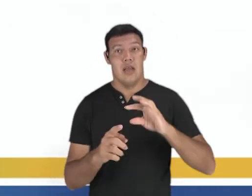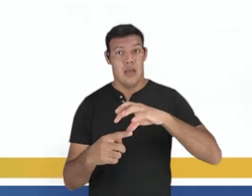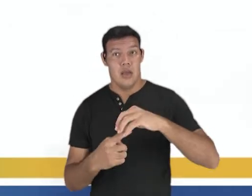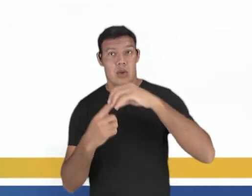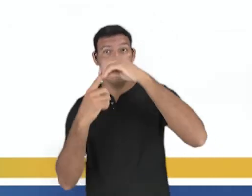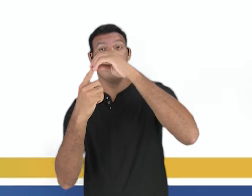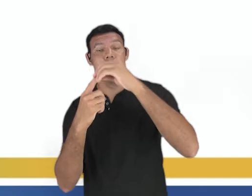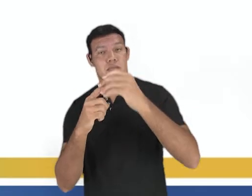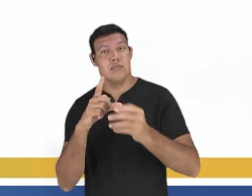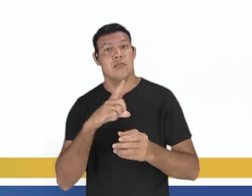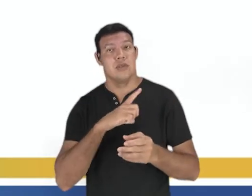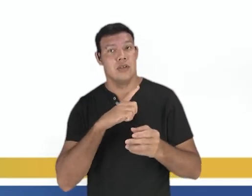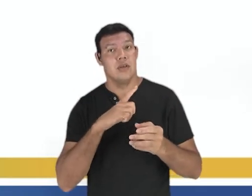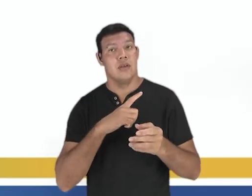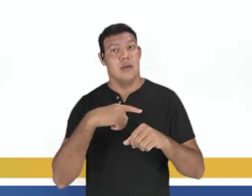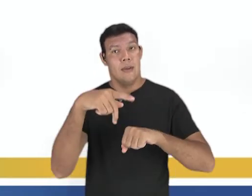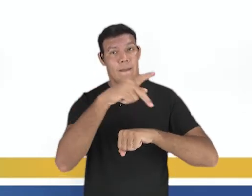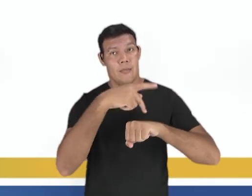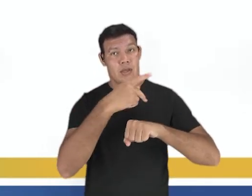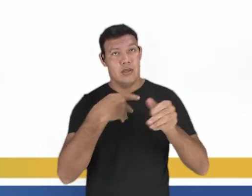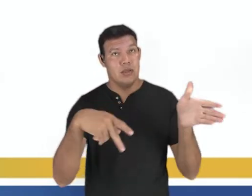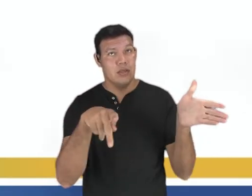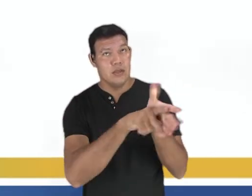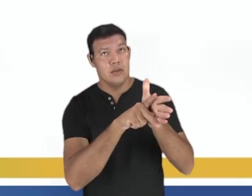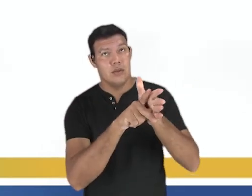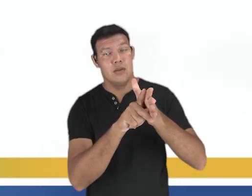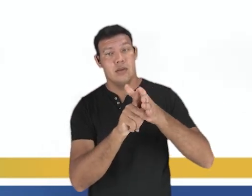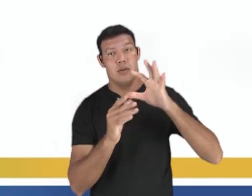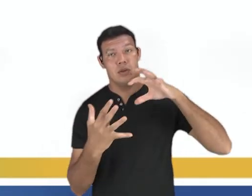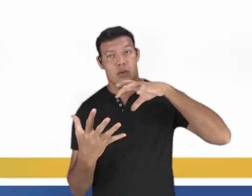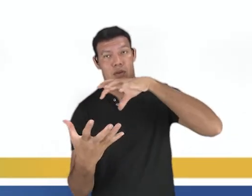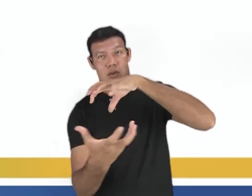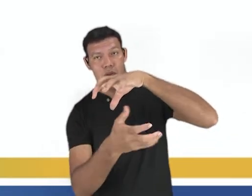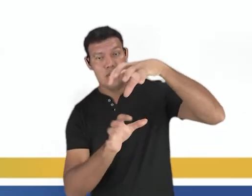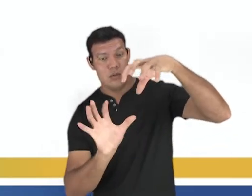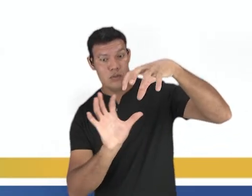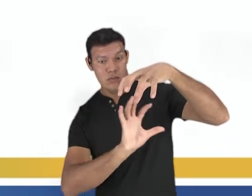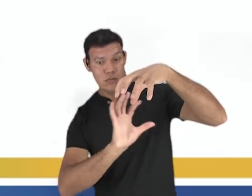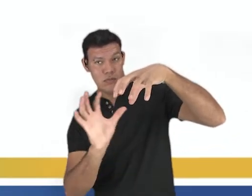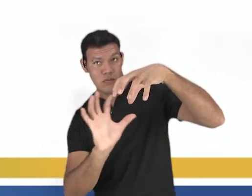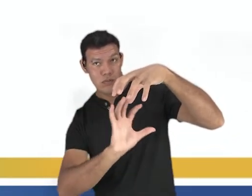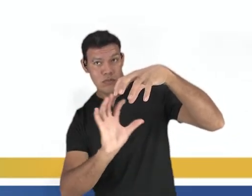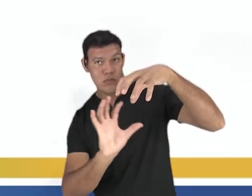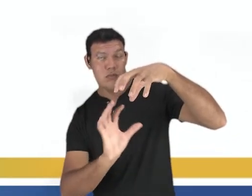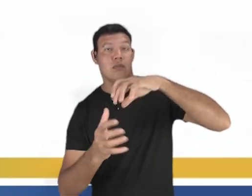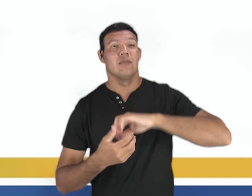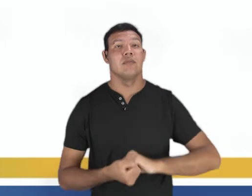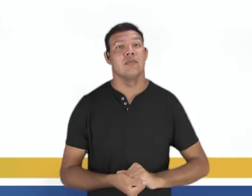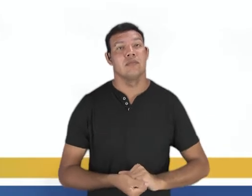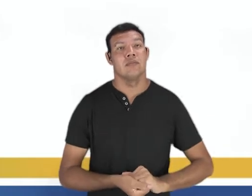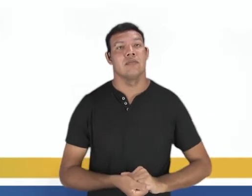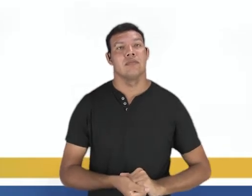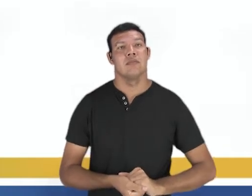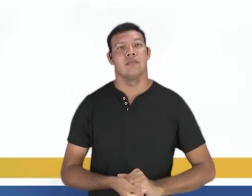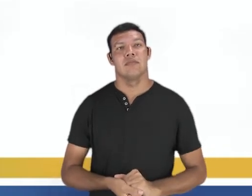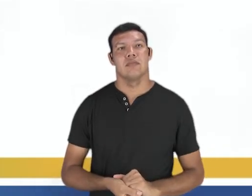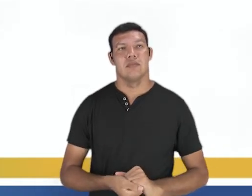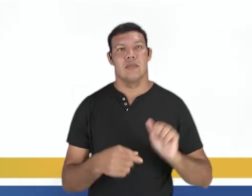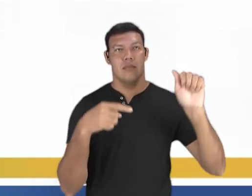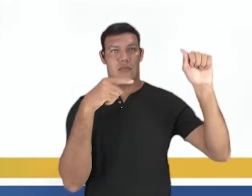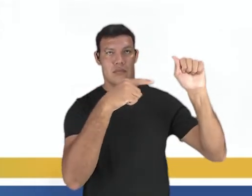ocidentais, ou seja, você vai marcar a opção que contém 2 países que estão no Ocidente.